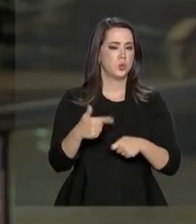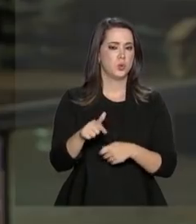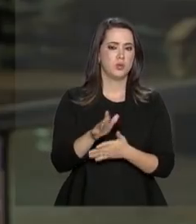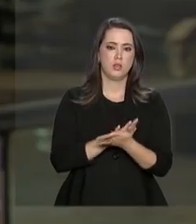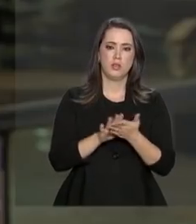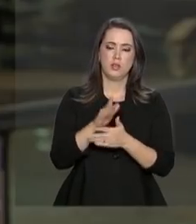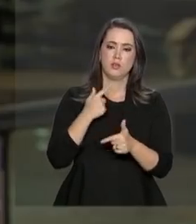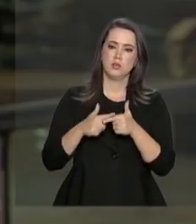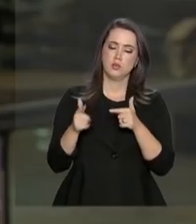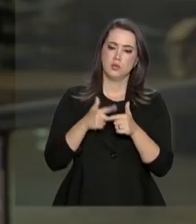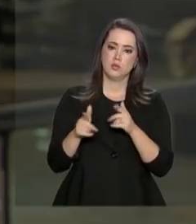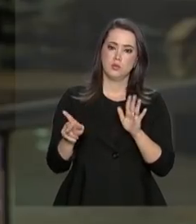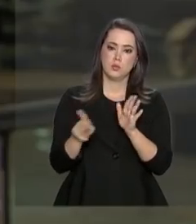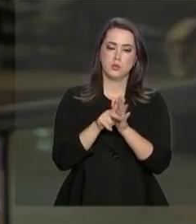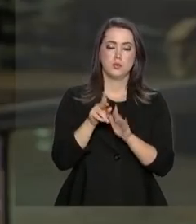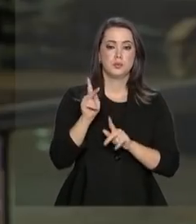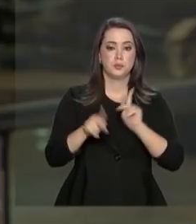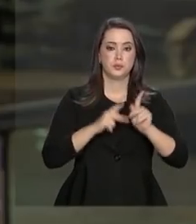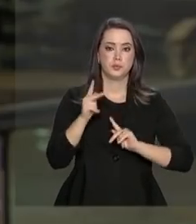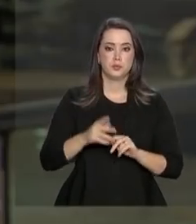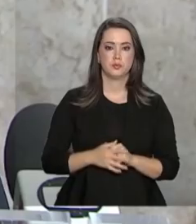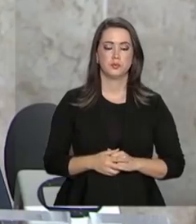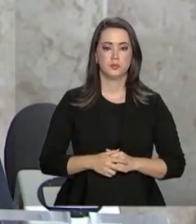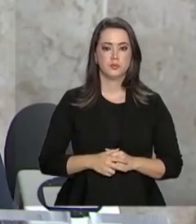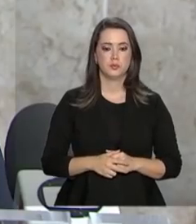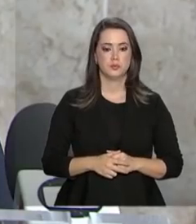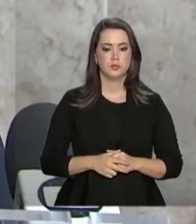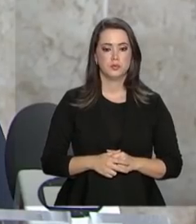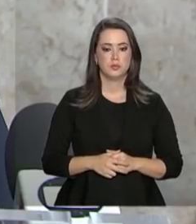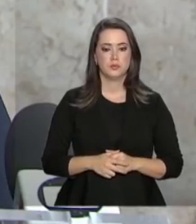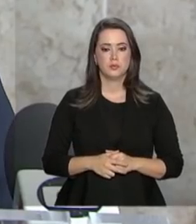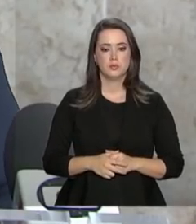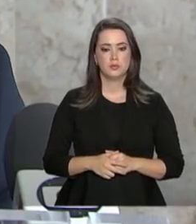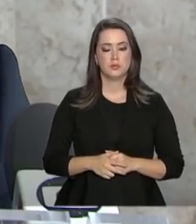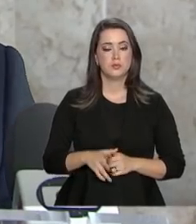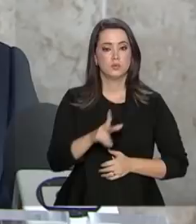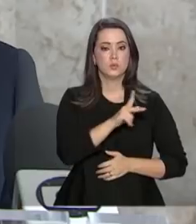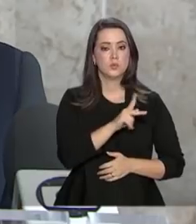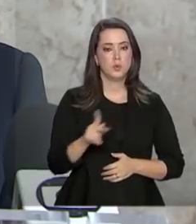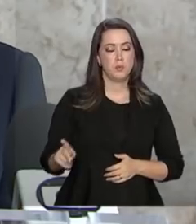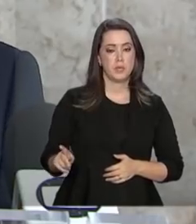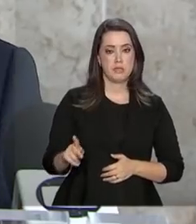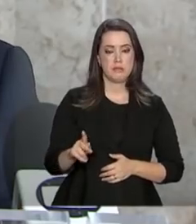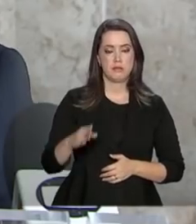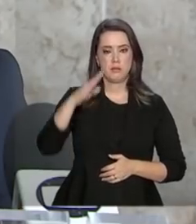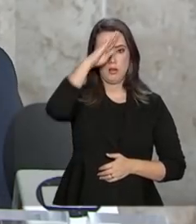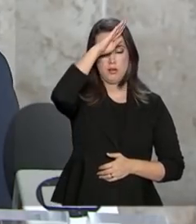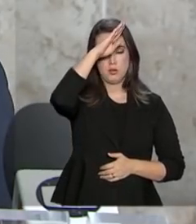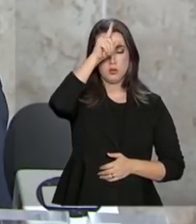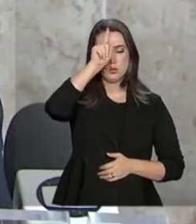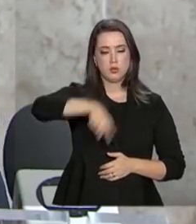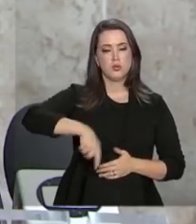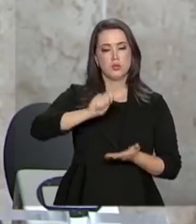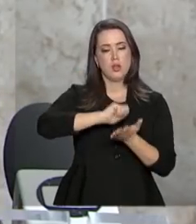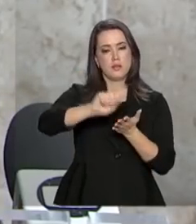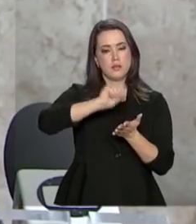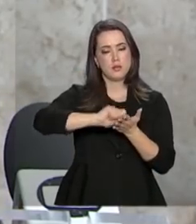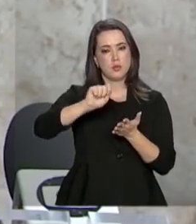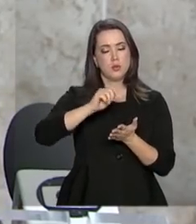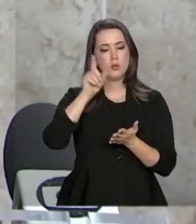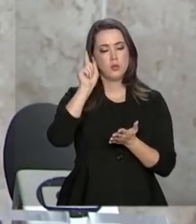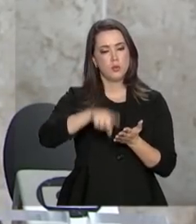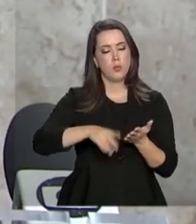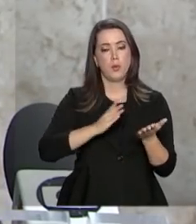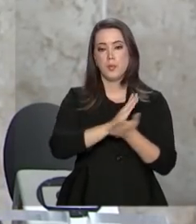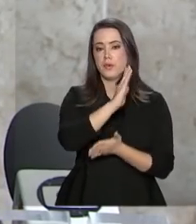onerar o a população Presidente assinou a